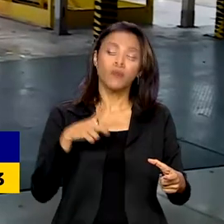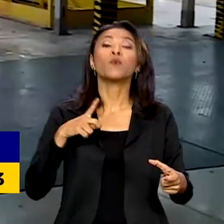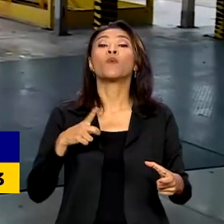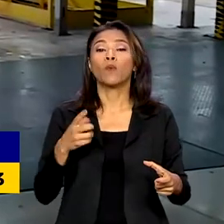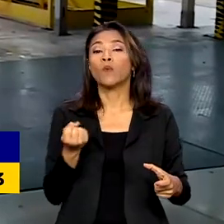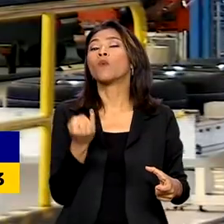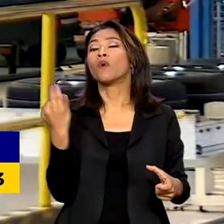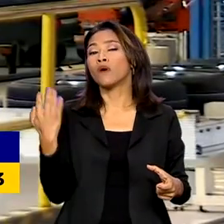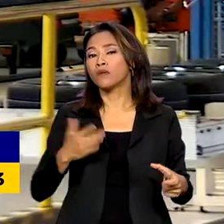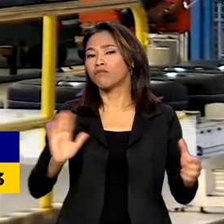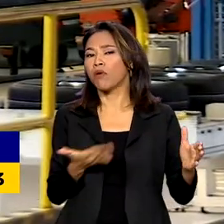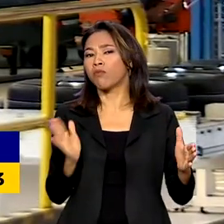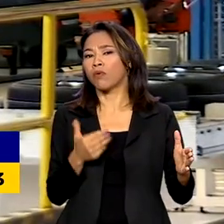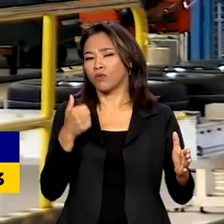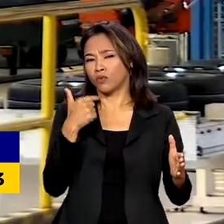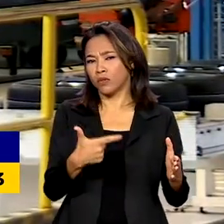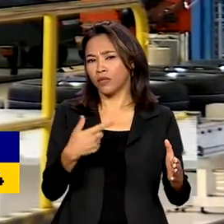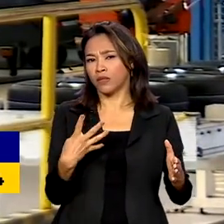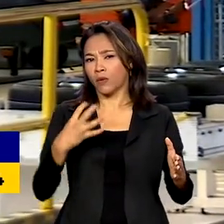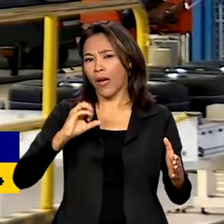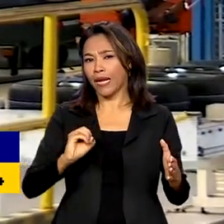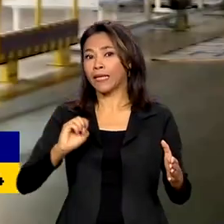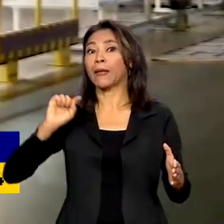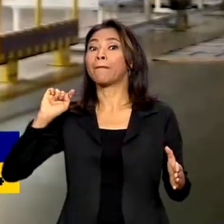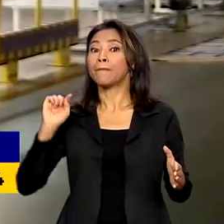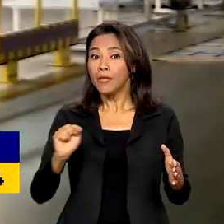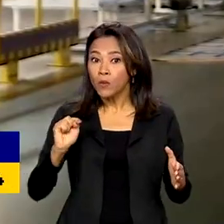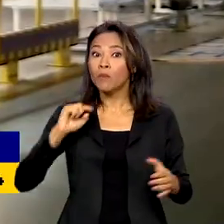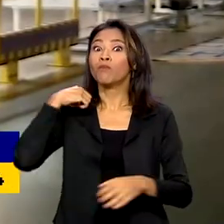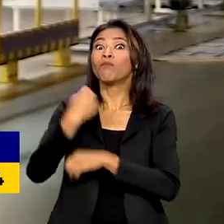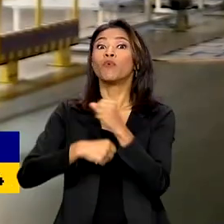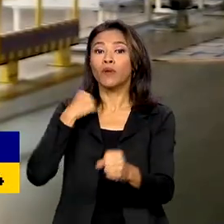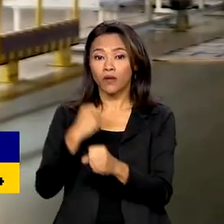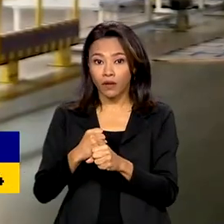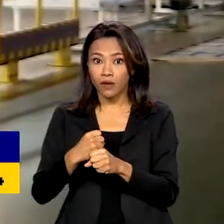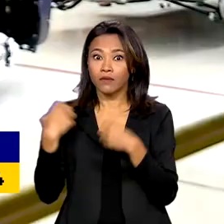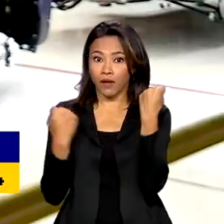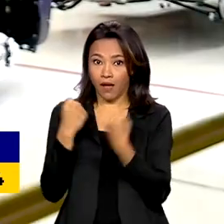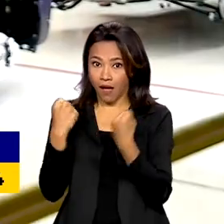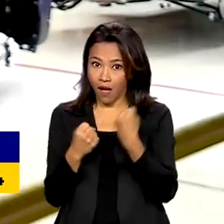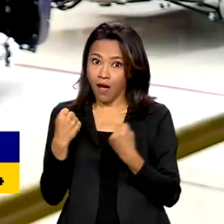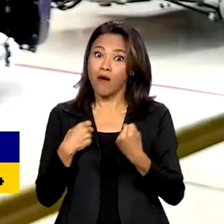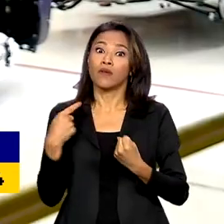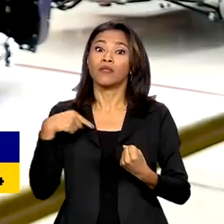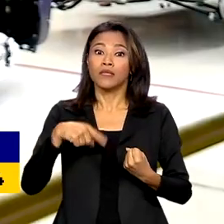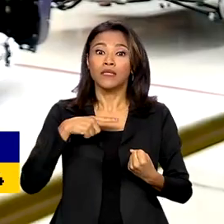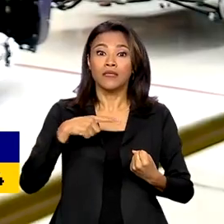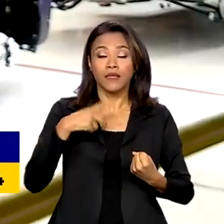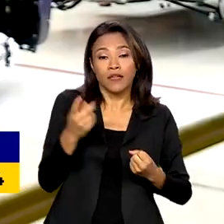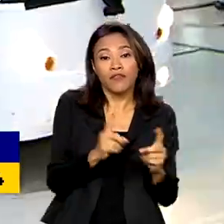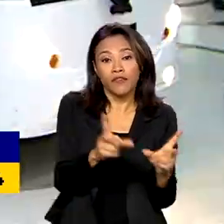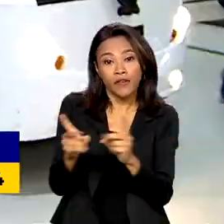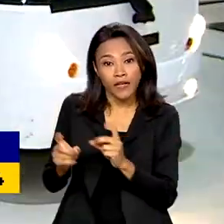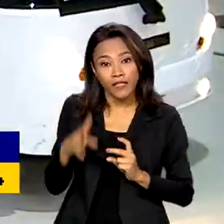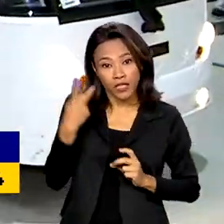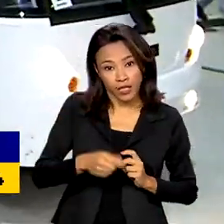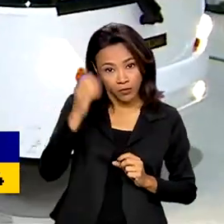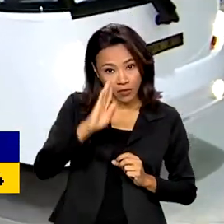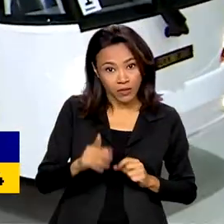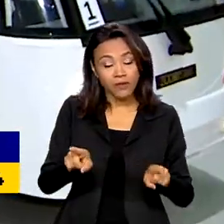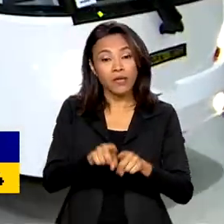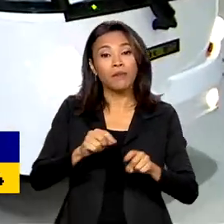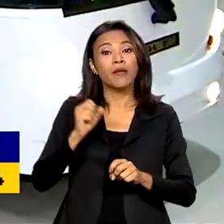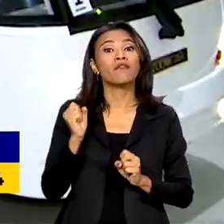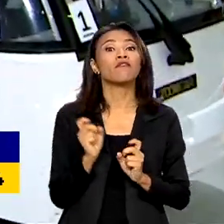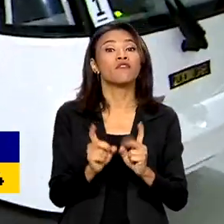até 240 mil veículos por ano e atende ao mercado interno e países da América Latina. Na cerimônia